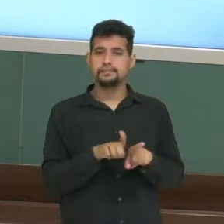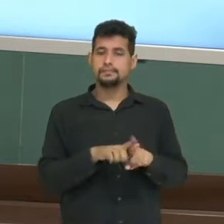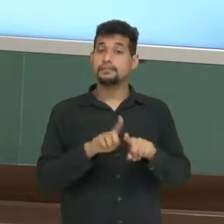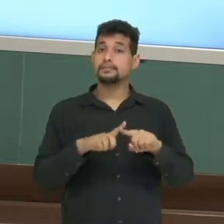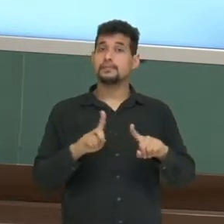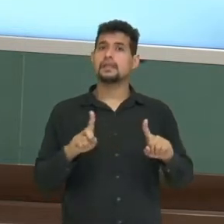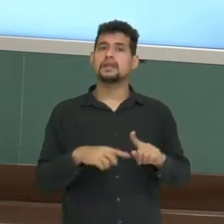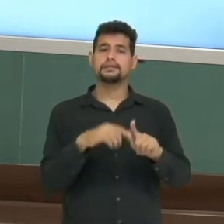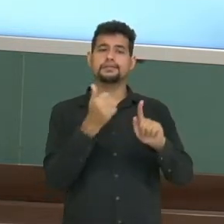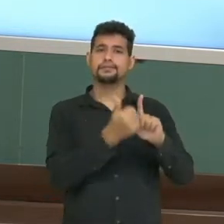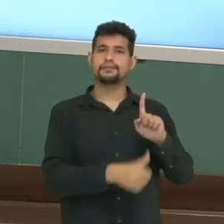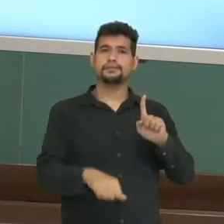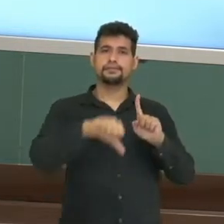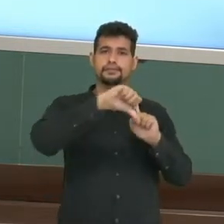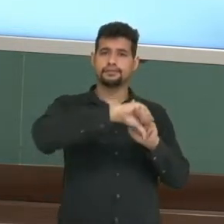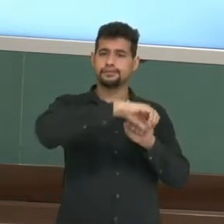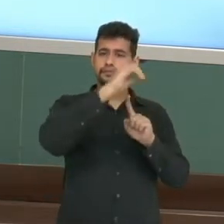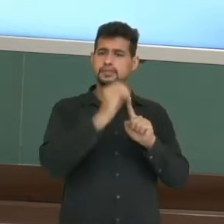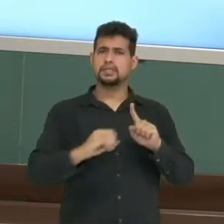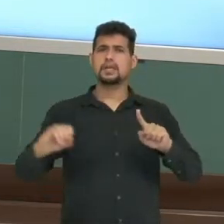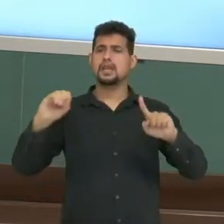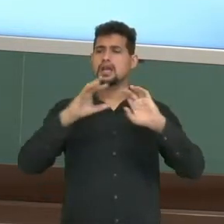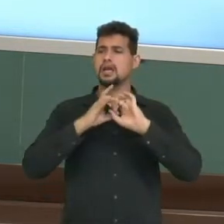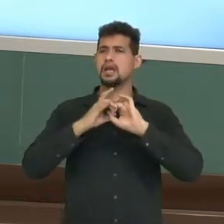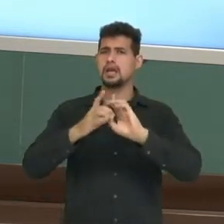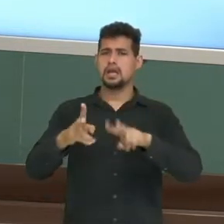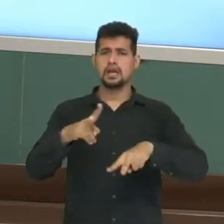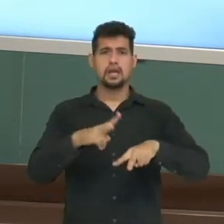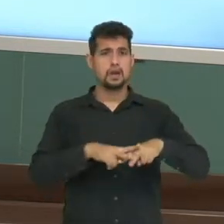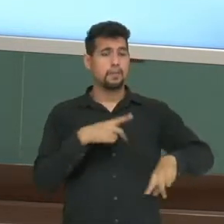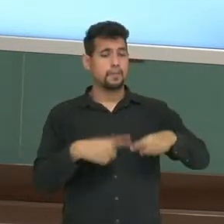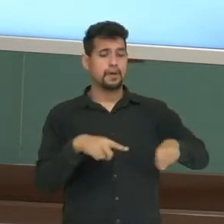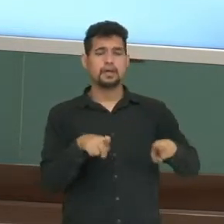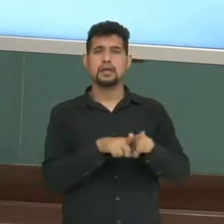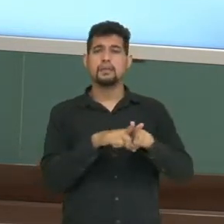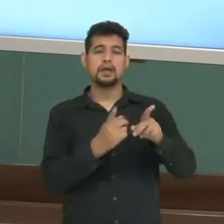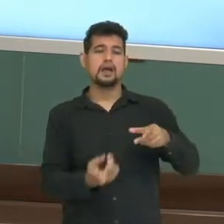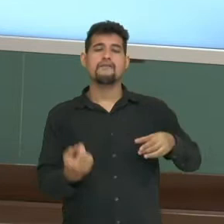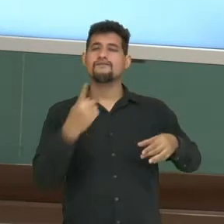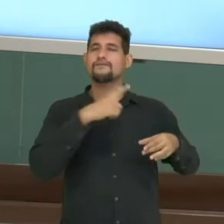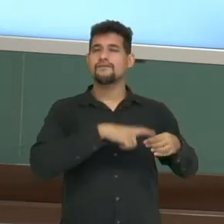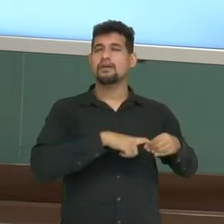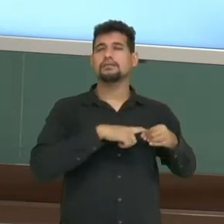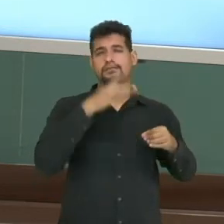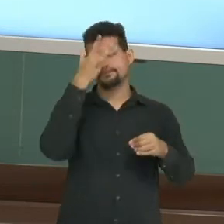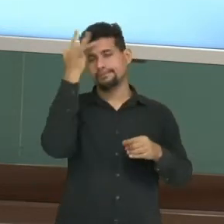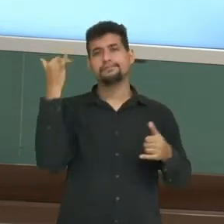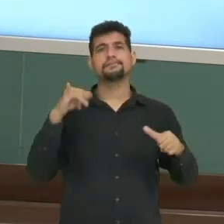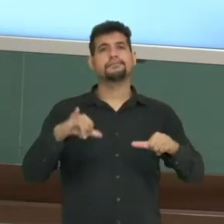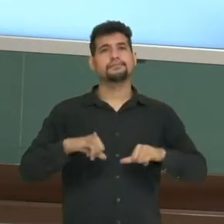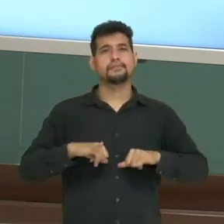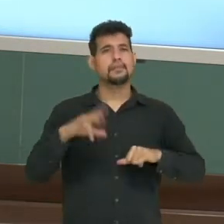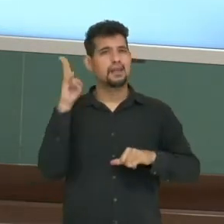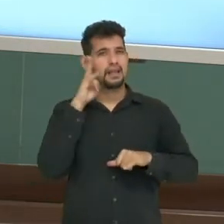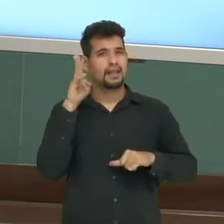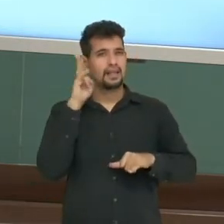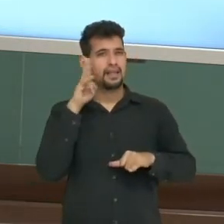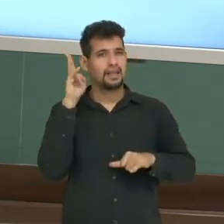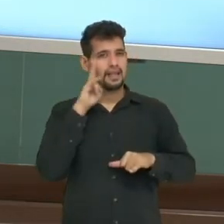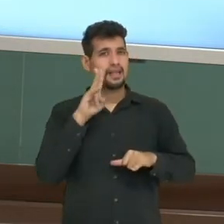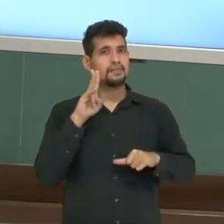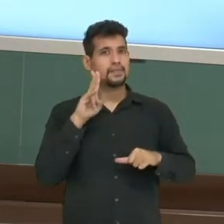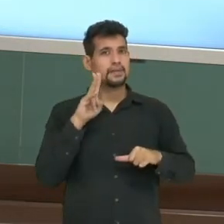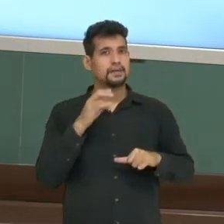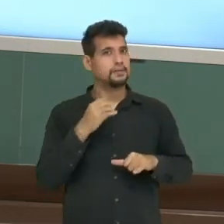anistia lutava tanto pela libertação dos presos políticos quanto pela volta dos exilados. Lembrou desse contexto?